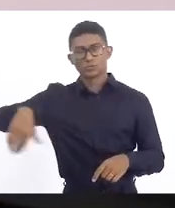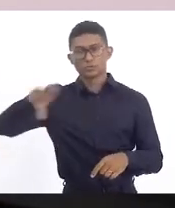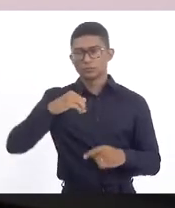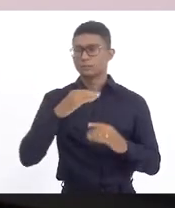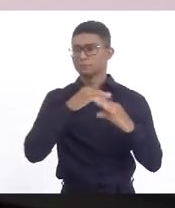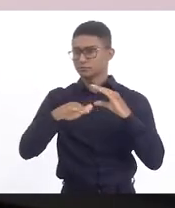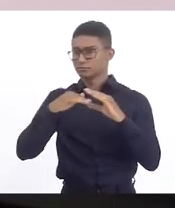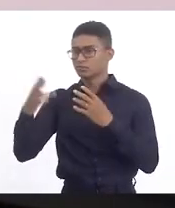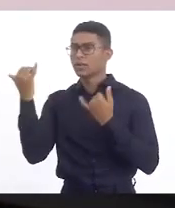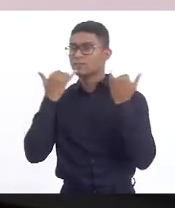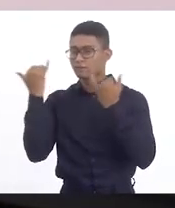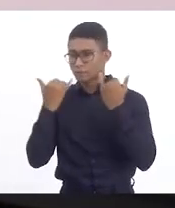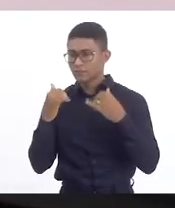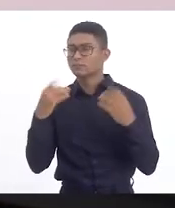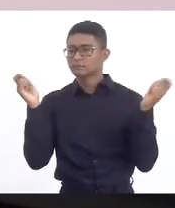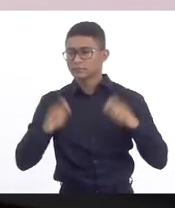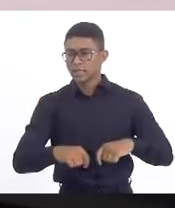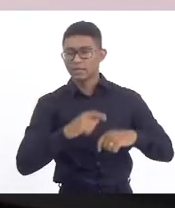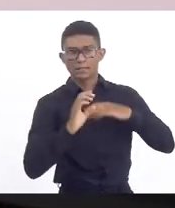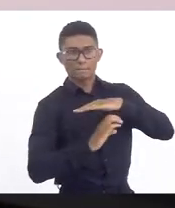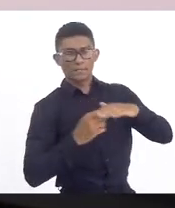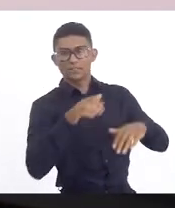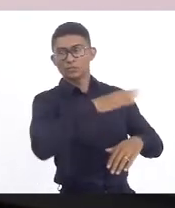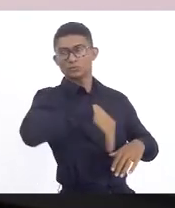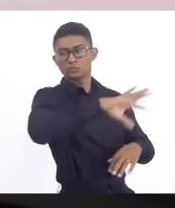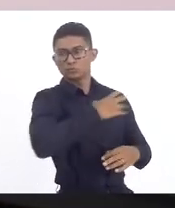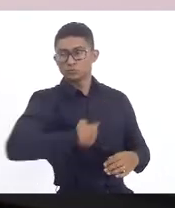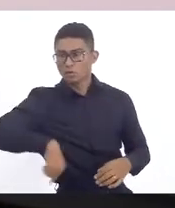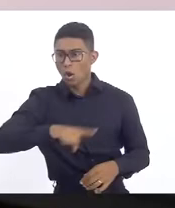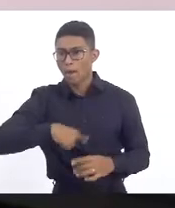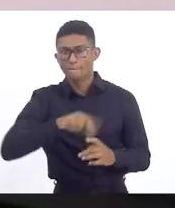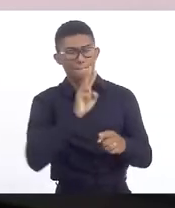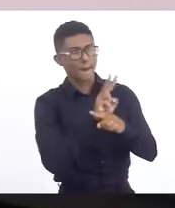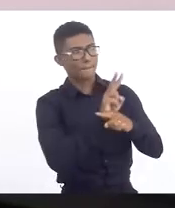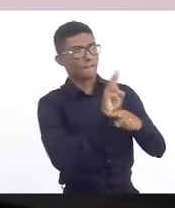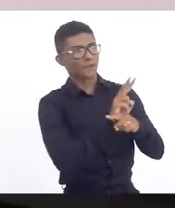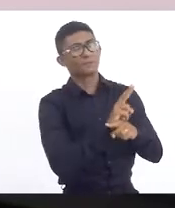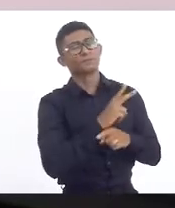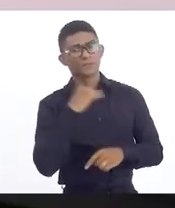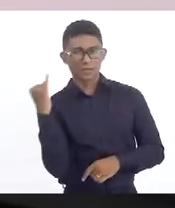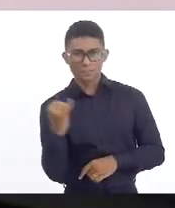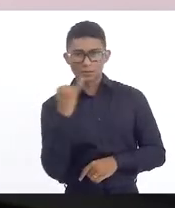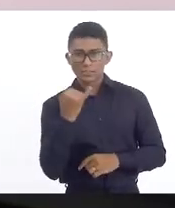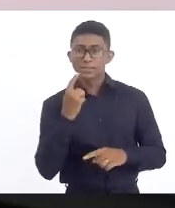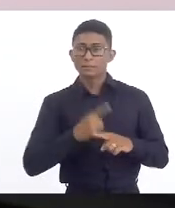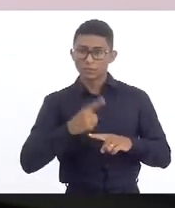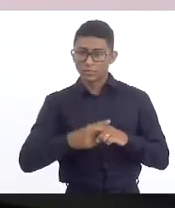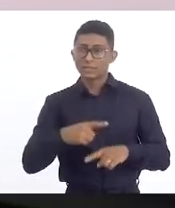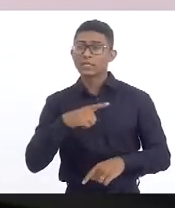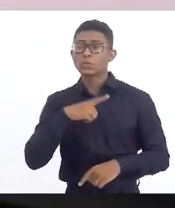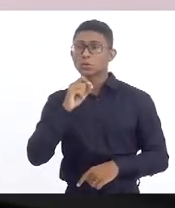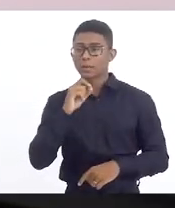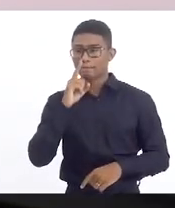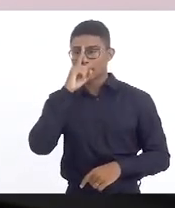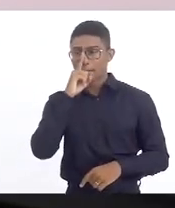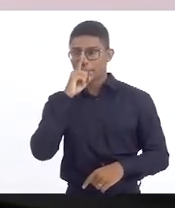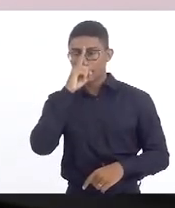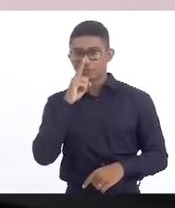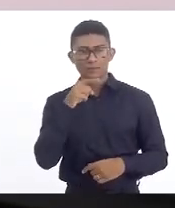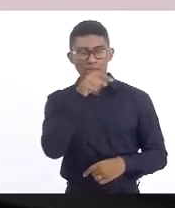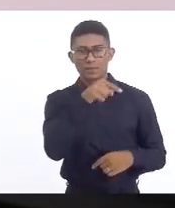melhor das empresas. Acho que isso é importante, porque sempre há o risco iminente, né, do colapso do sistema